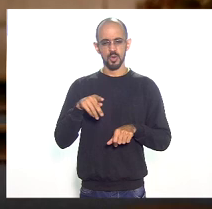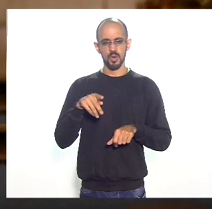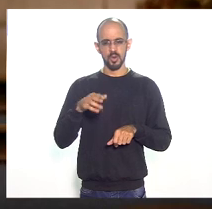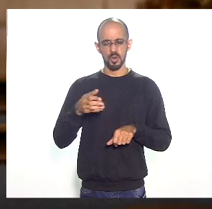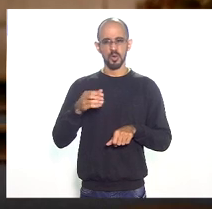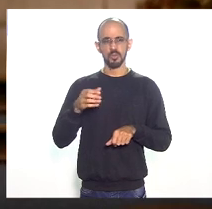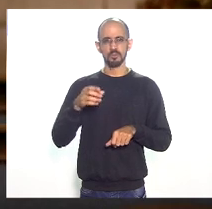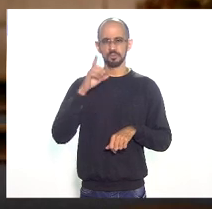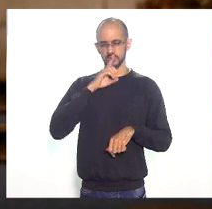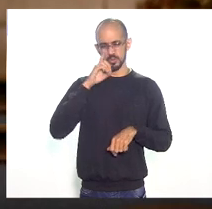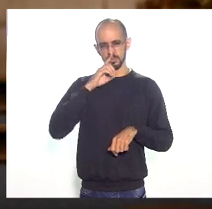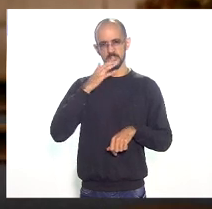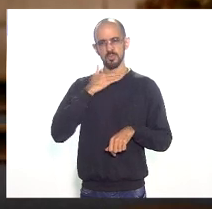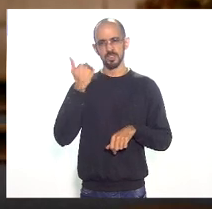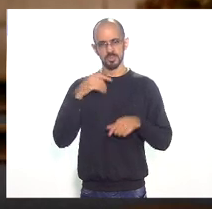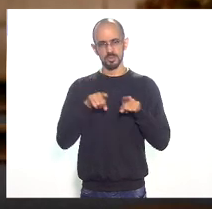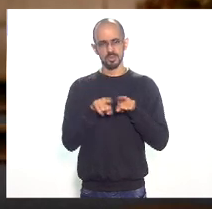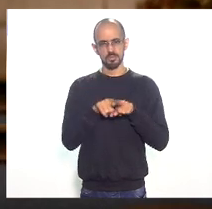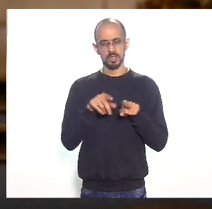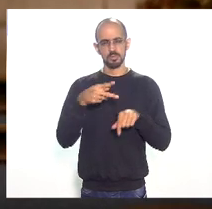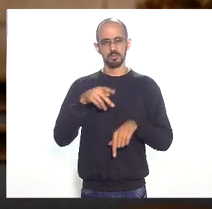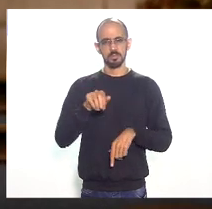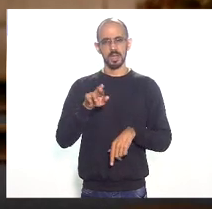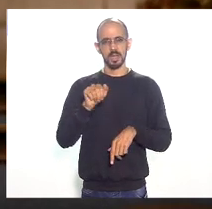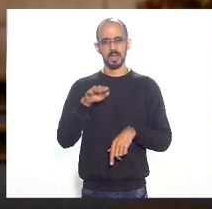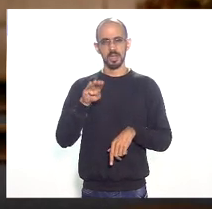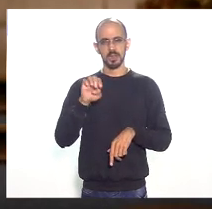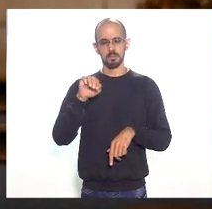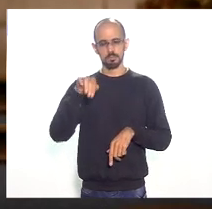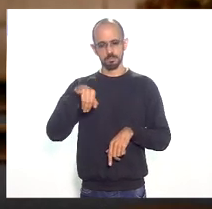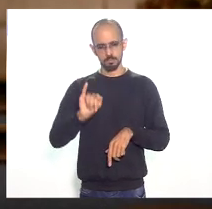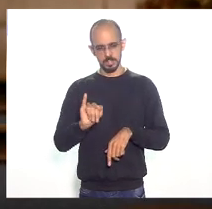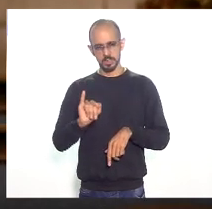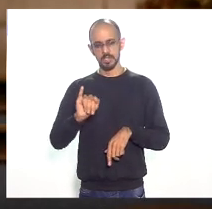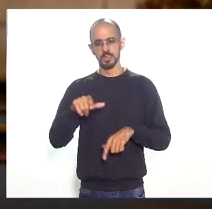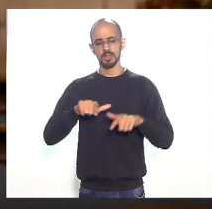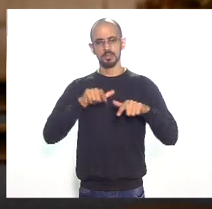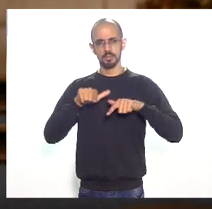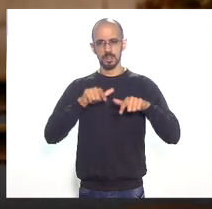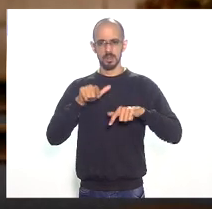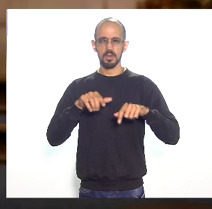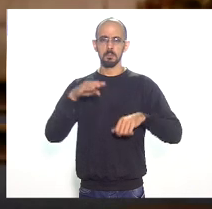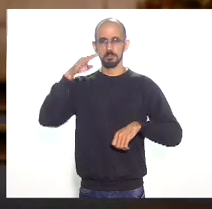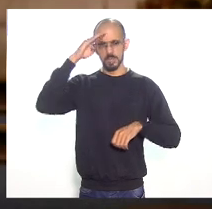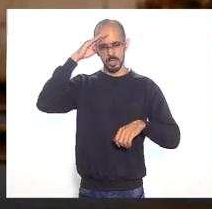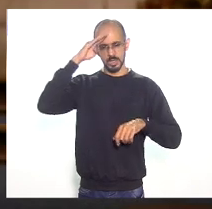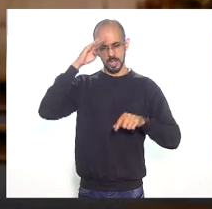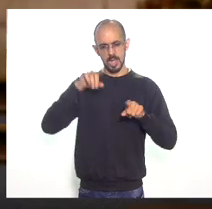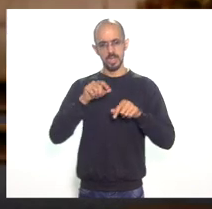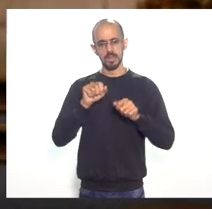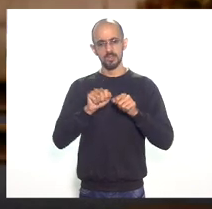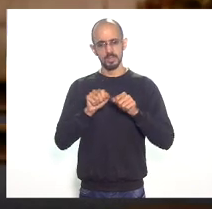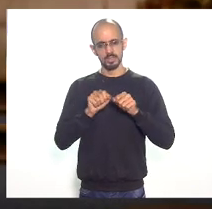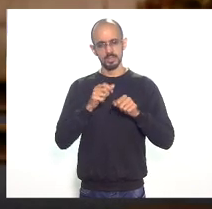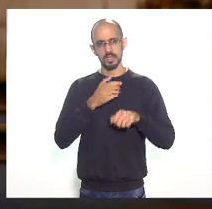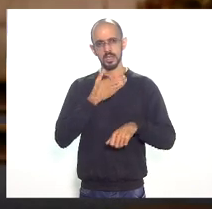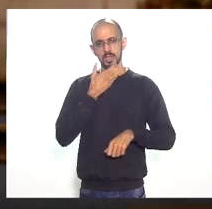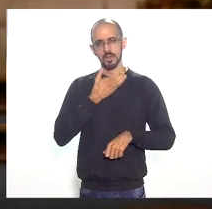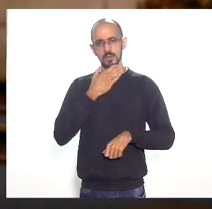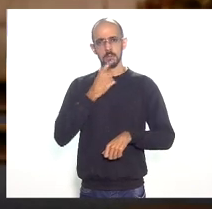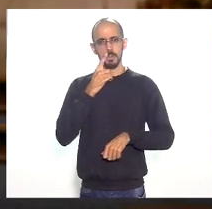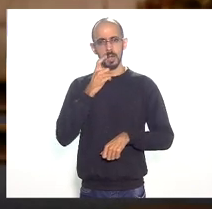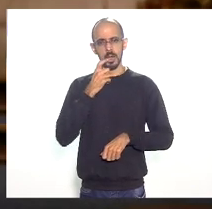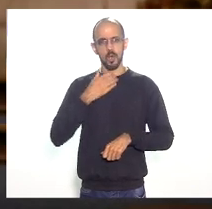de Paracambi, que fazia um papel bacana lá. Além de professor, era um militar e fazia também em Papai Noel. Muitas